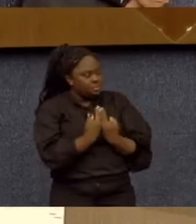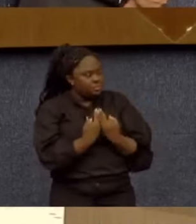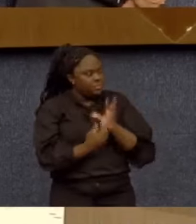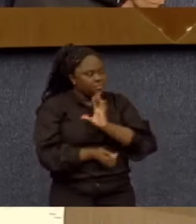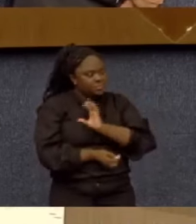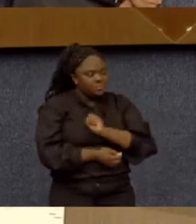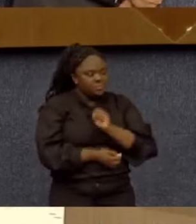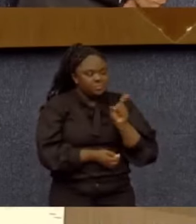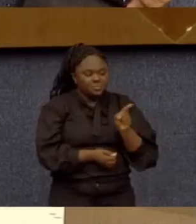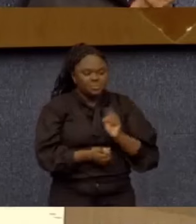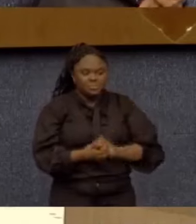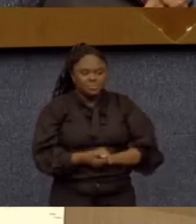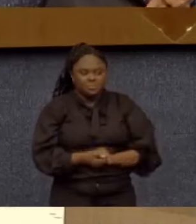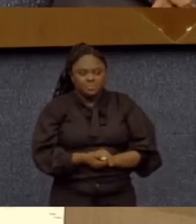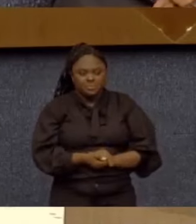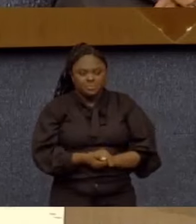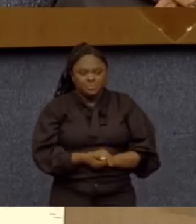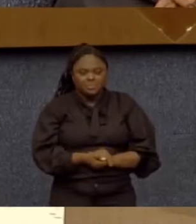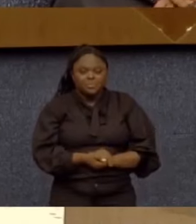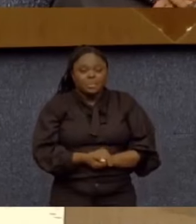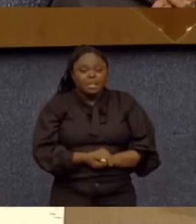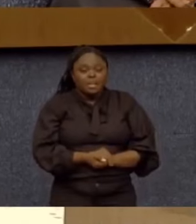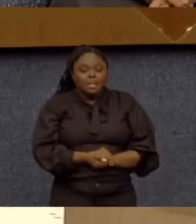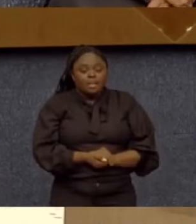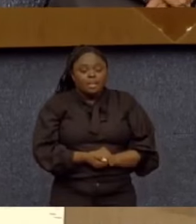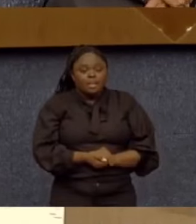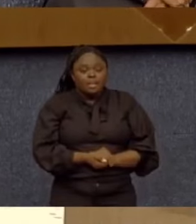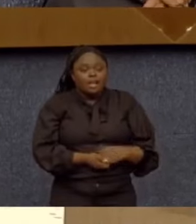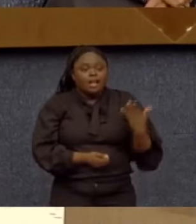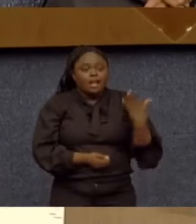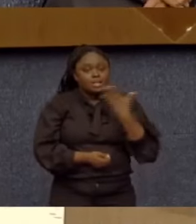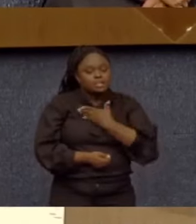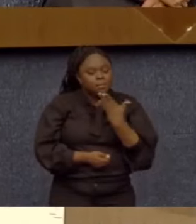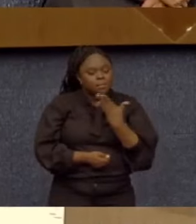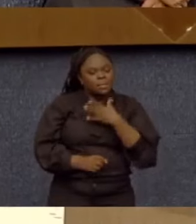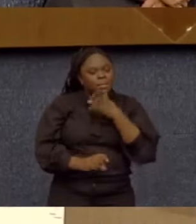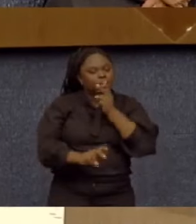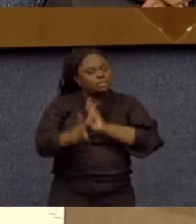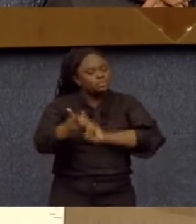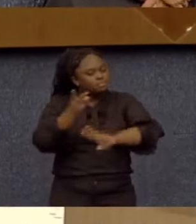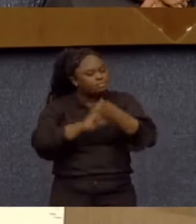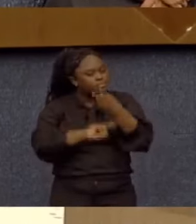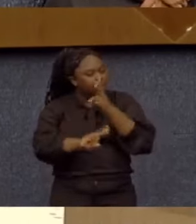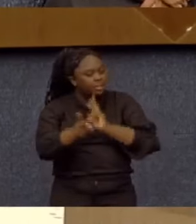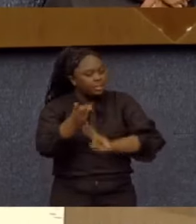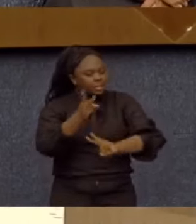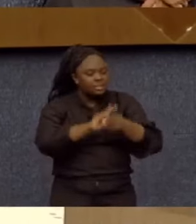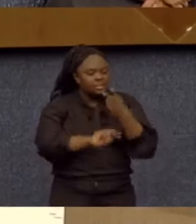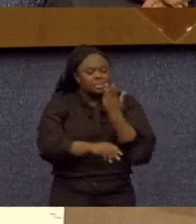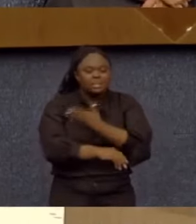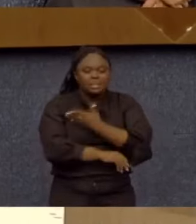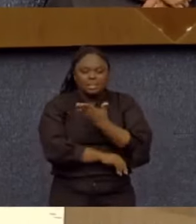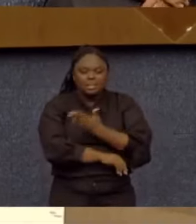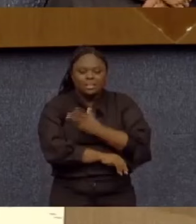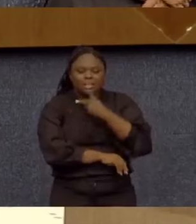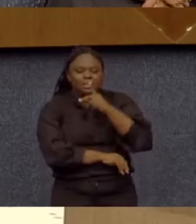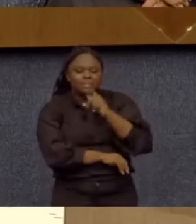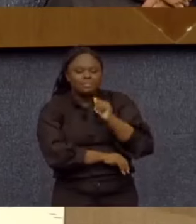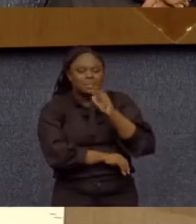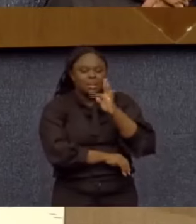amo, filhote. As queridas amigas para sempre, as amigas patetas, que é uma longa